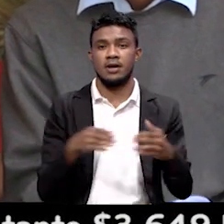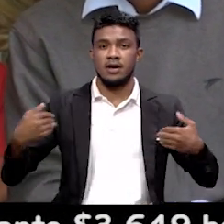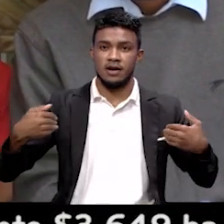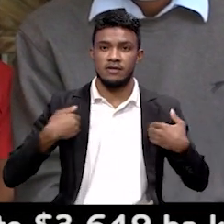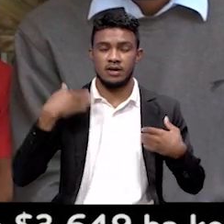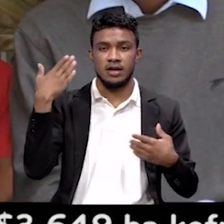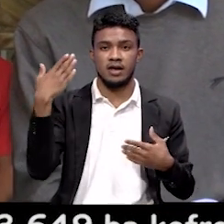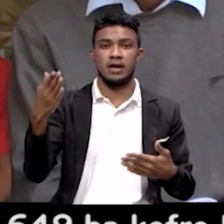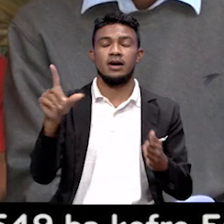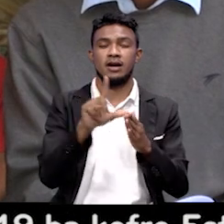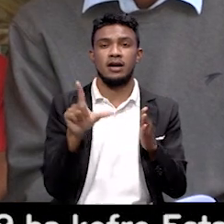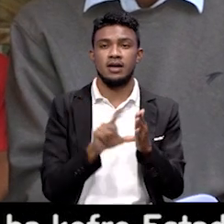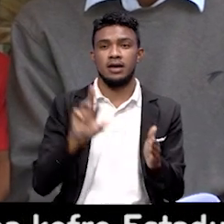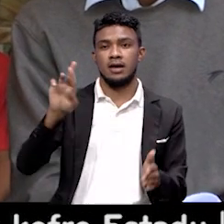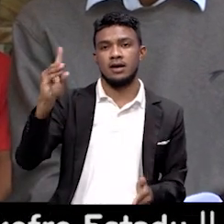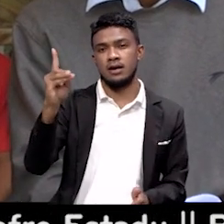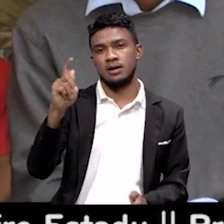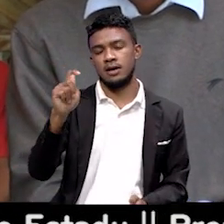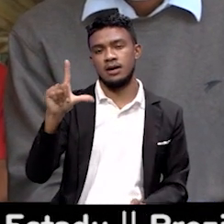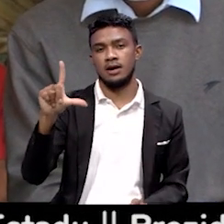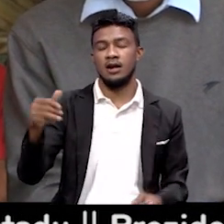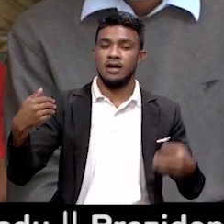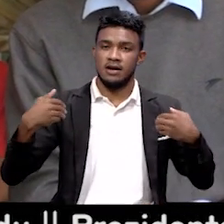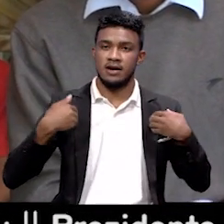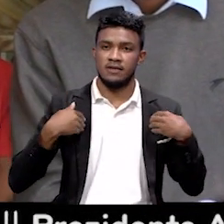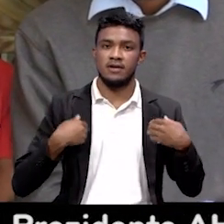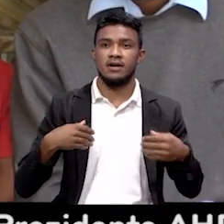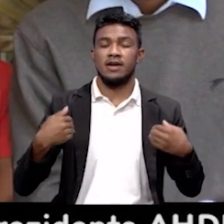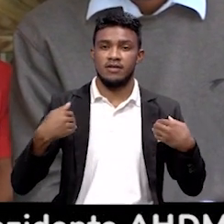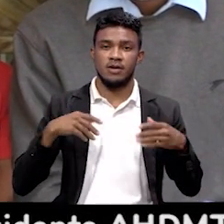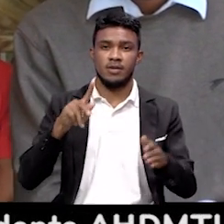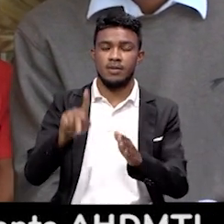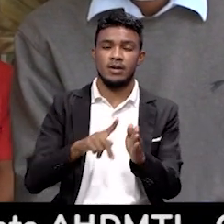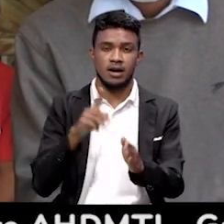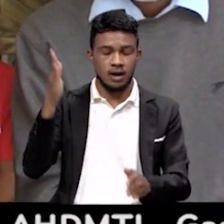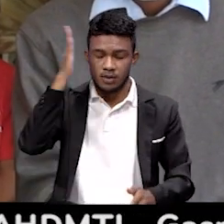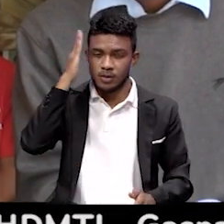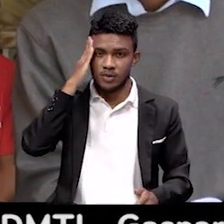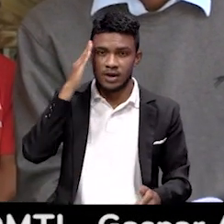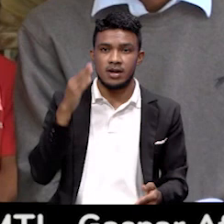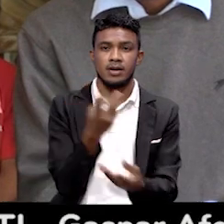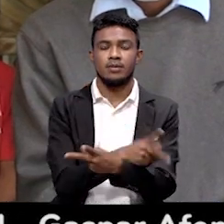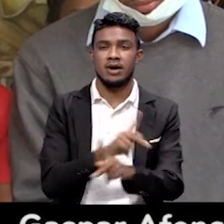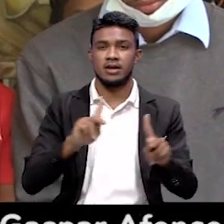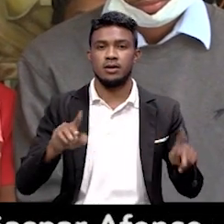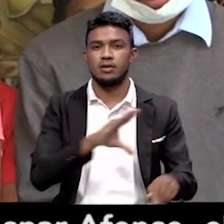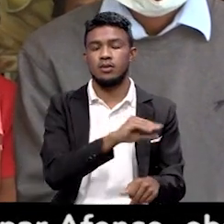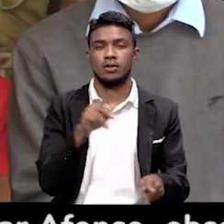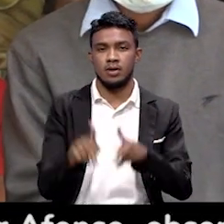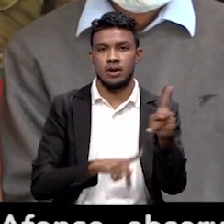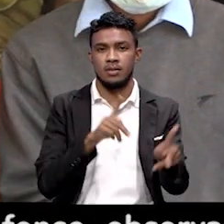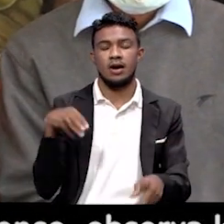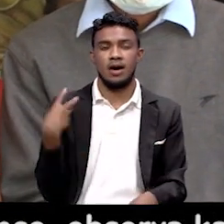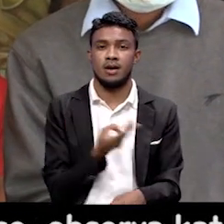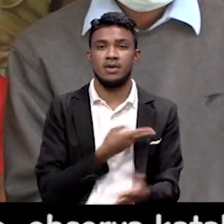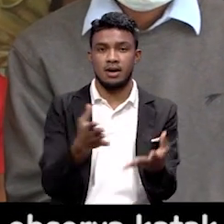iha Constituição RTL, nebe concretiza princípio libertação pátria no povo. Ami mos akar